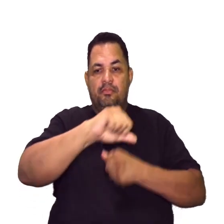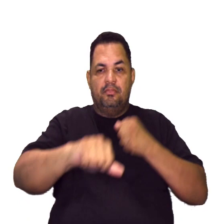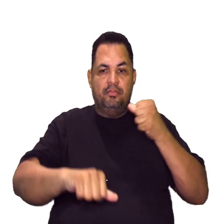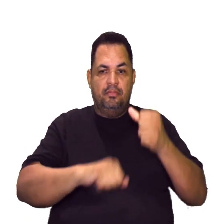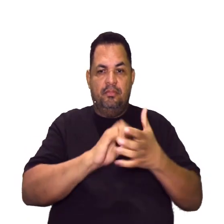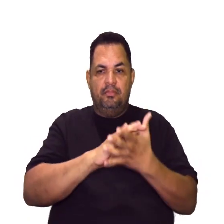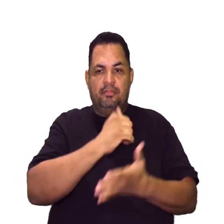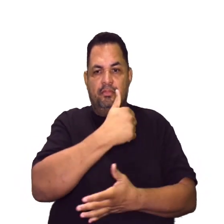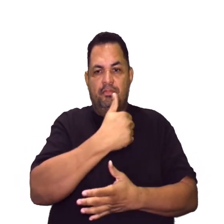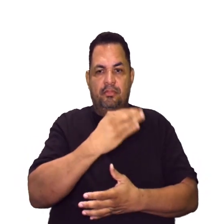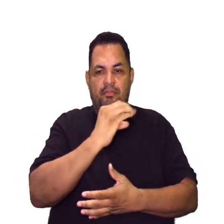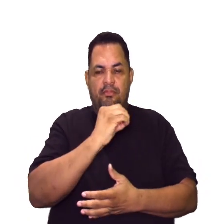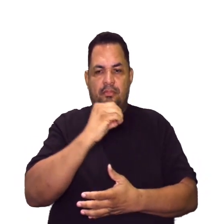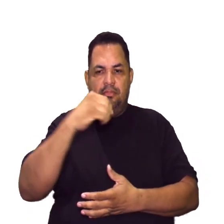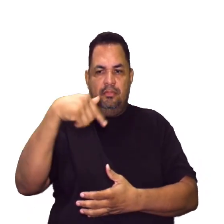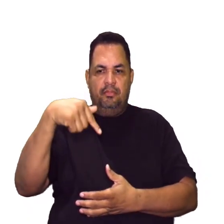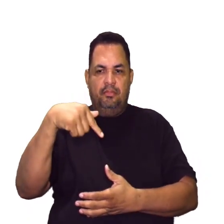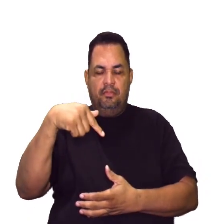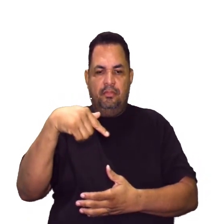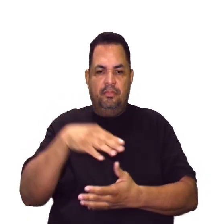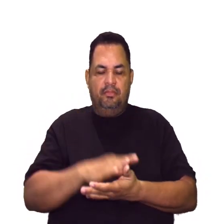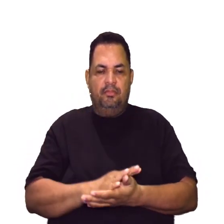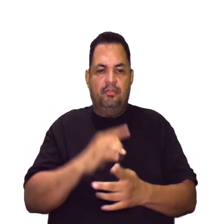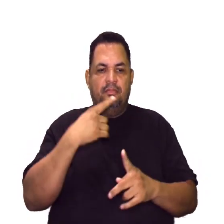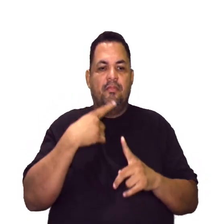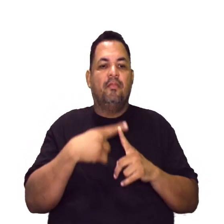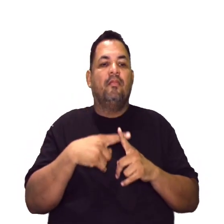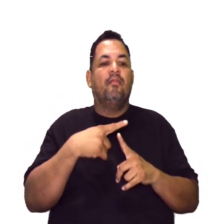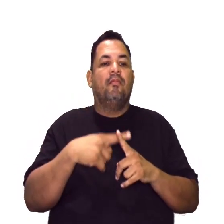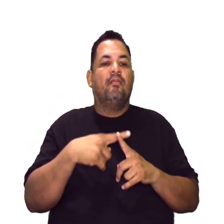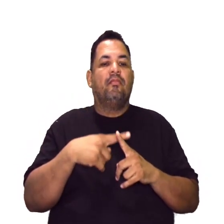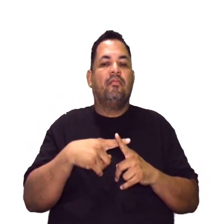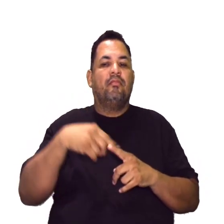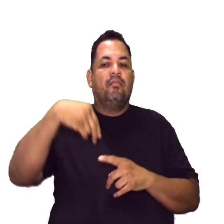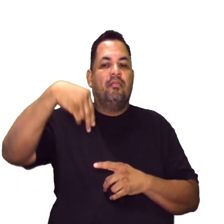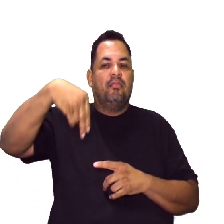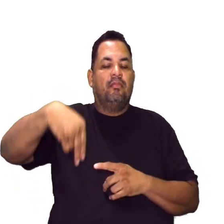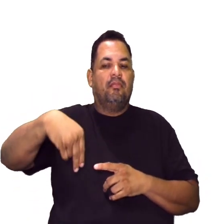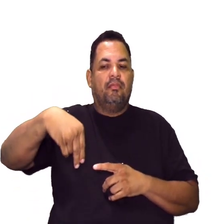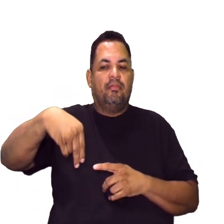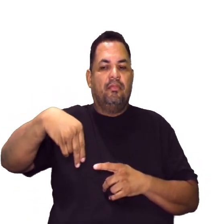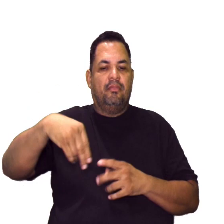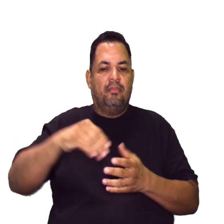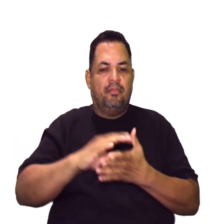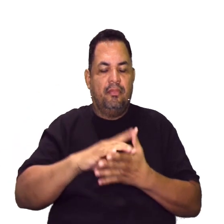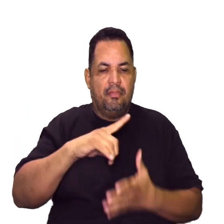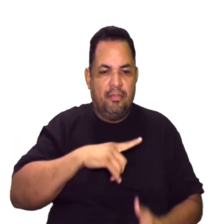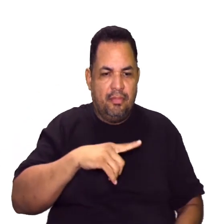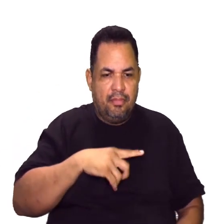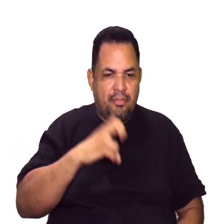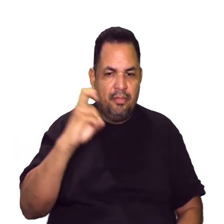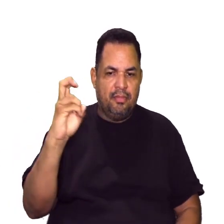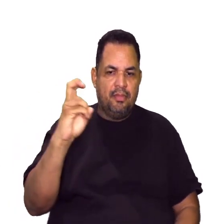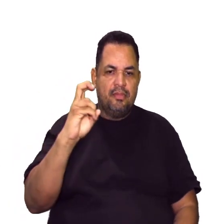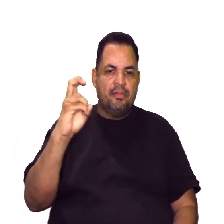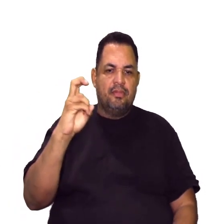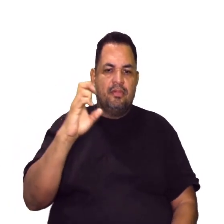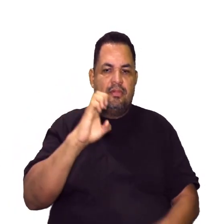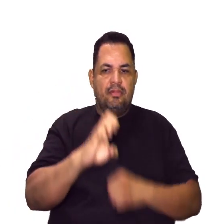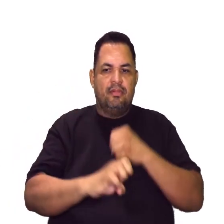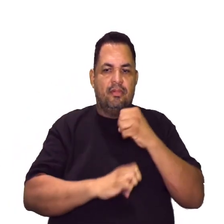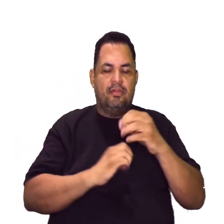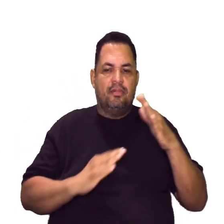para 107 graus. Por quê? O nitrogênio, ele tem 5 elétrons na última